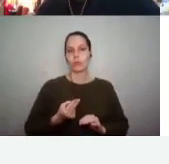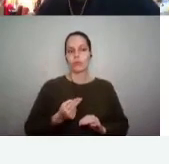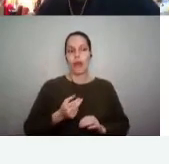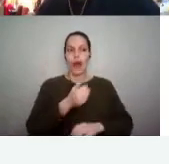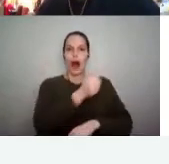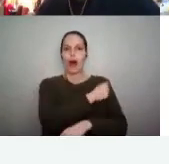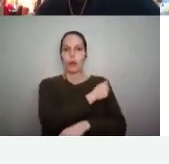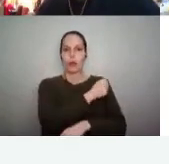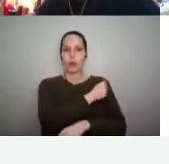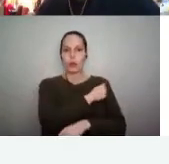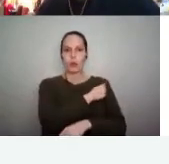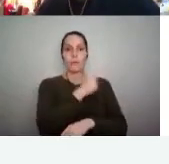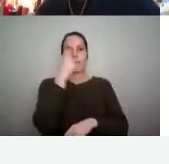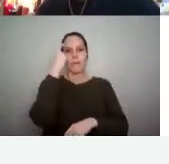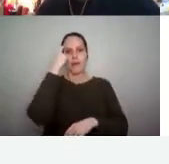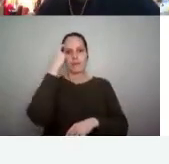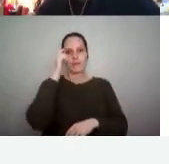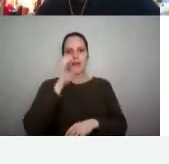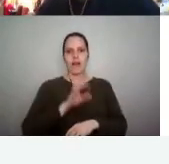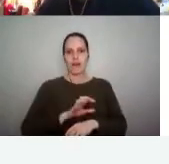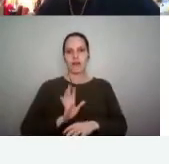expectativa.